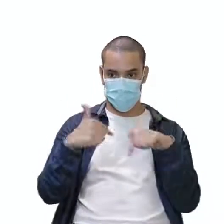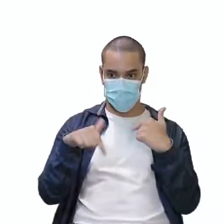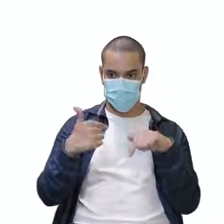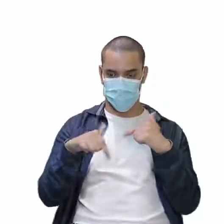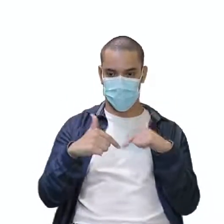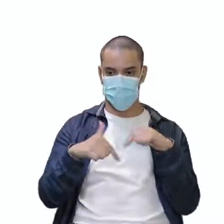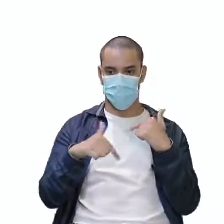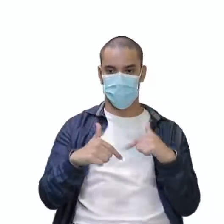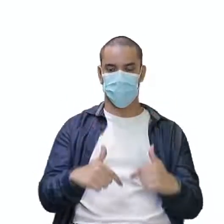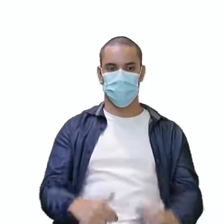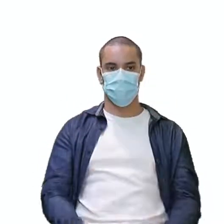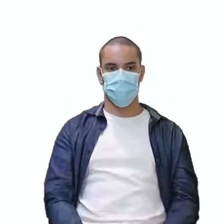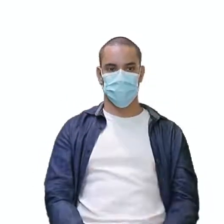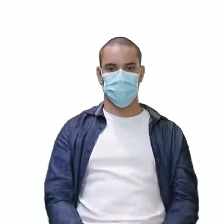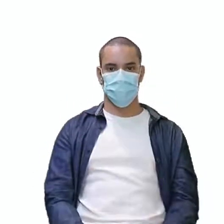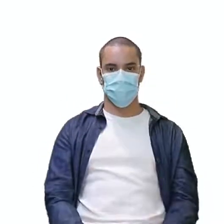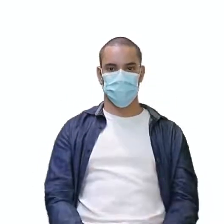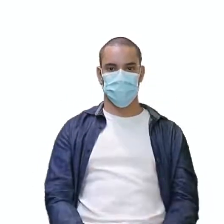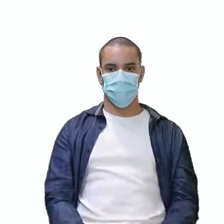colocar aqui.